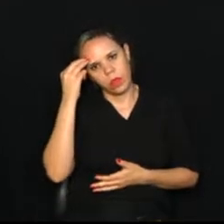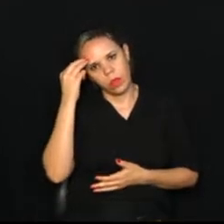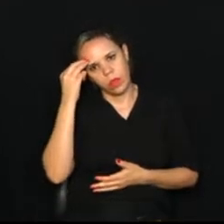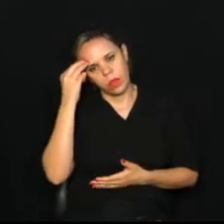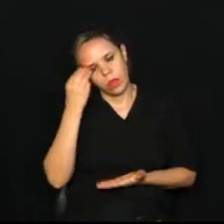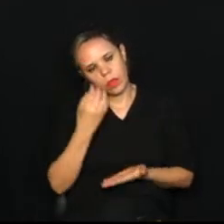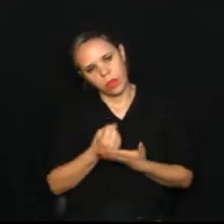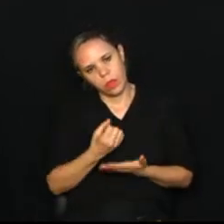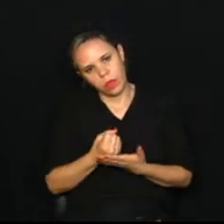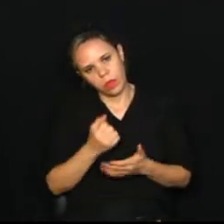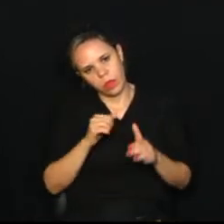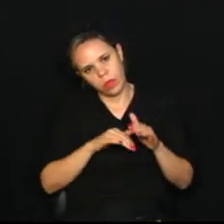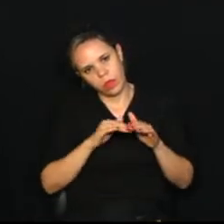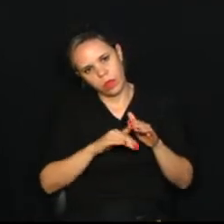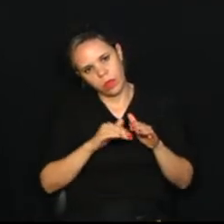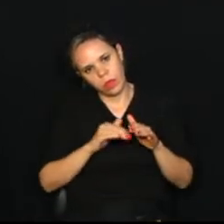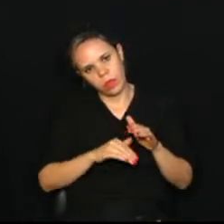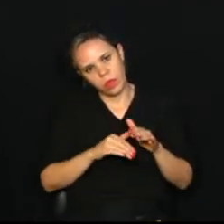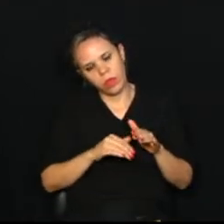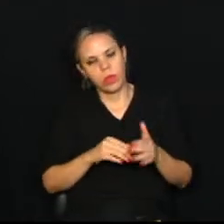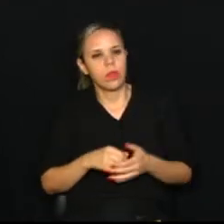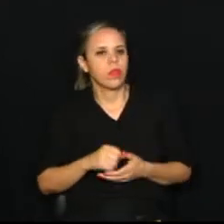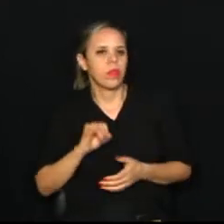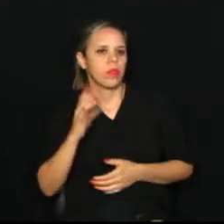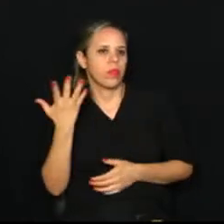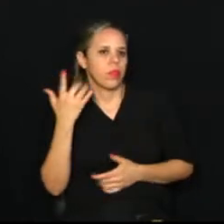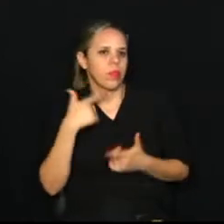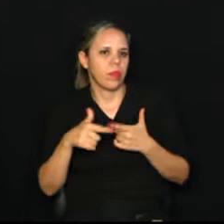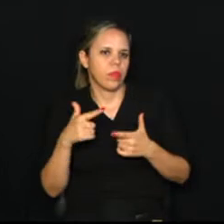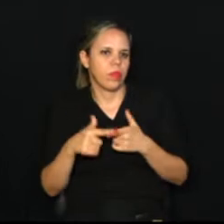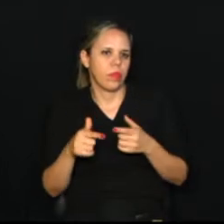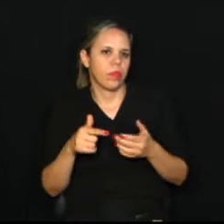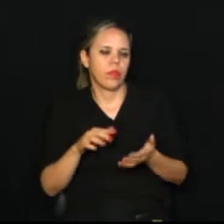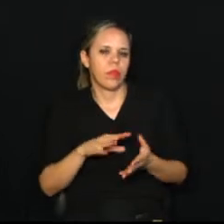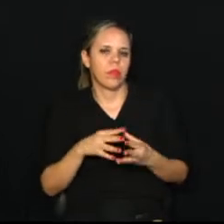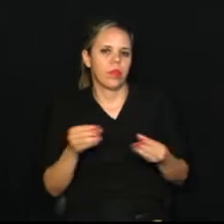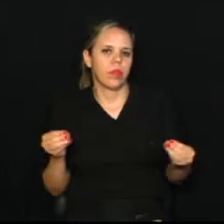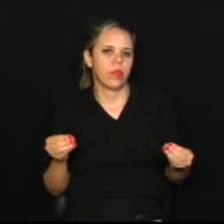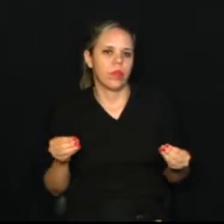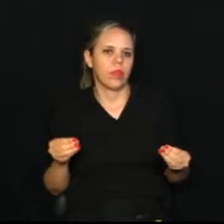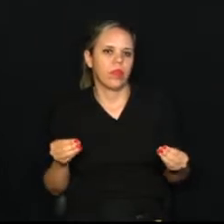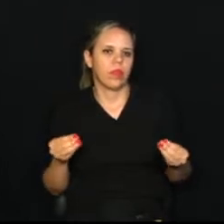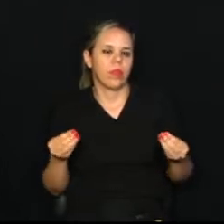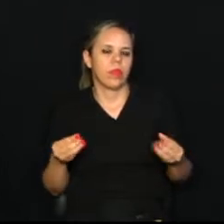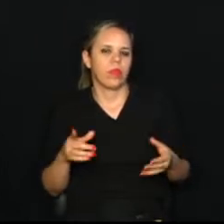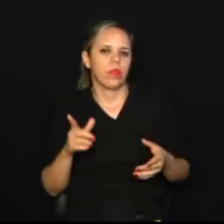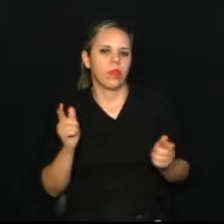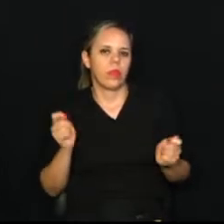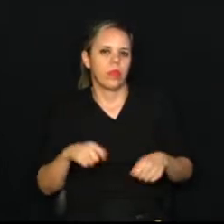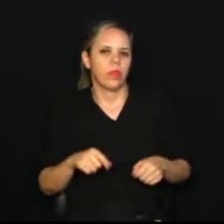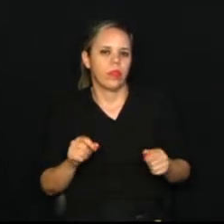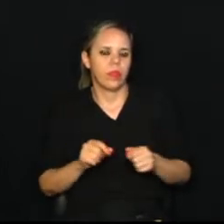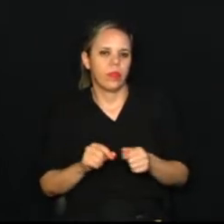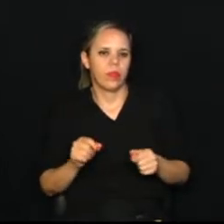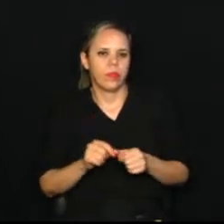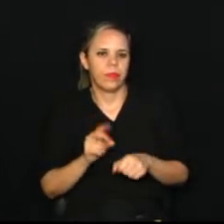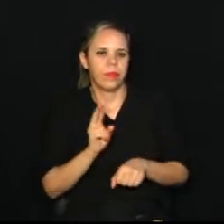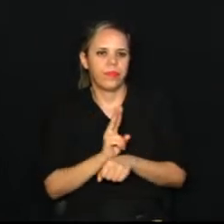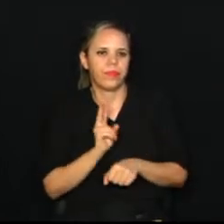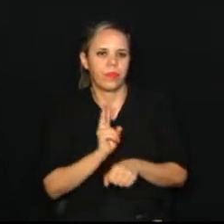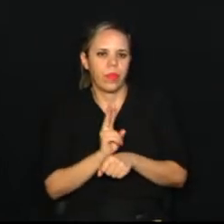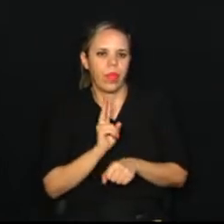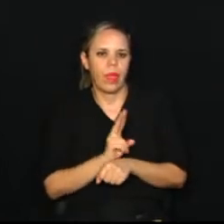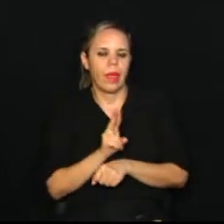vamos dizer assim, que ficam na reserva, caso haja algum problema, no backup você tem condições de preservar